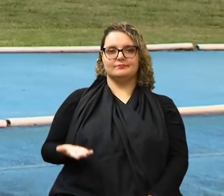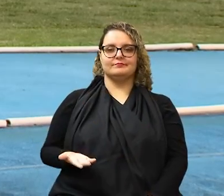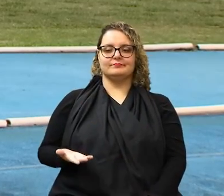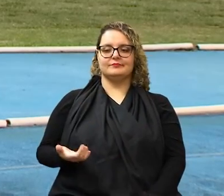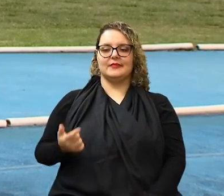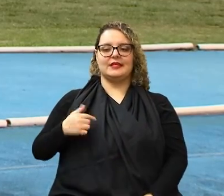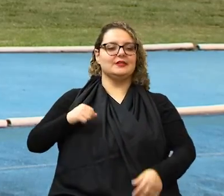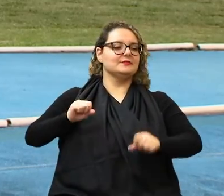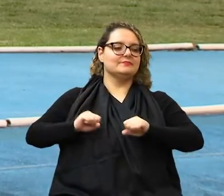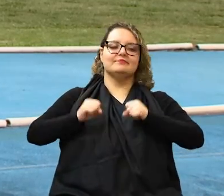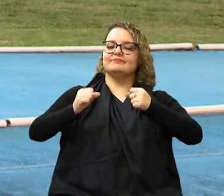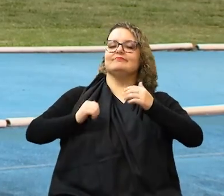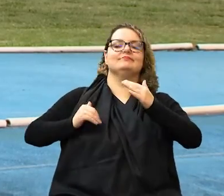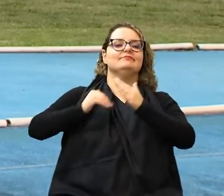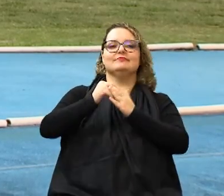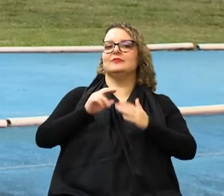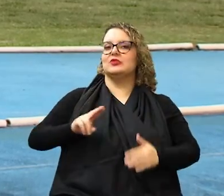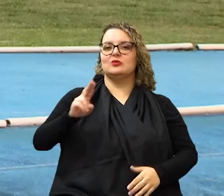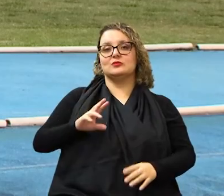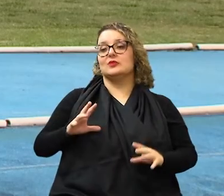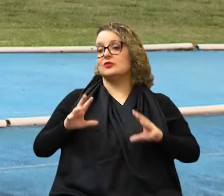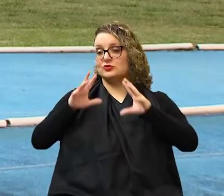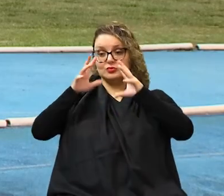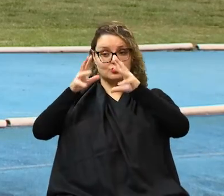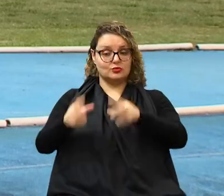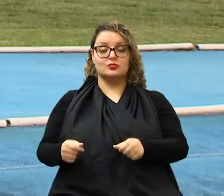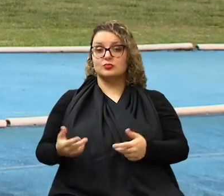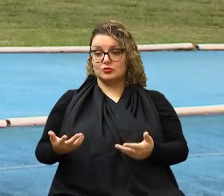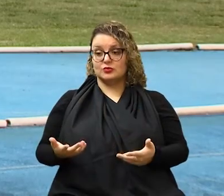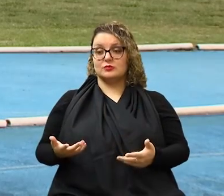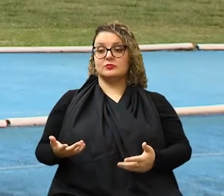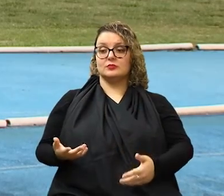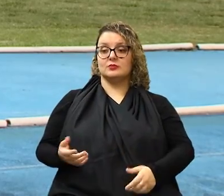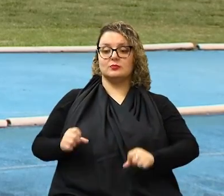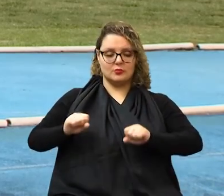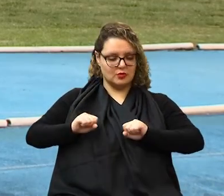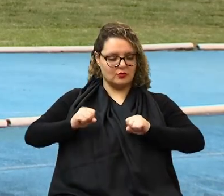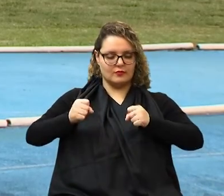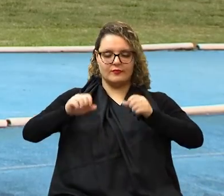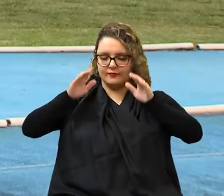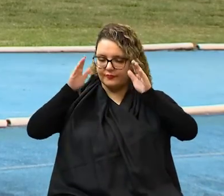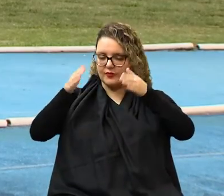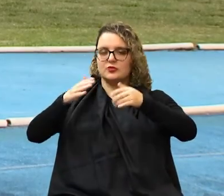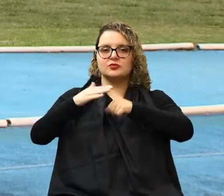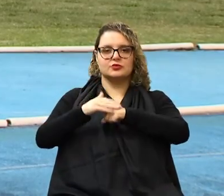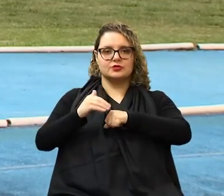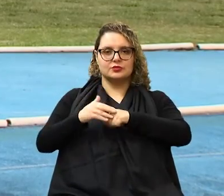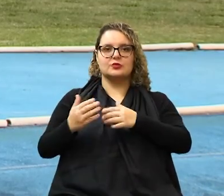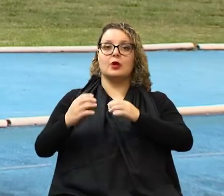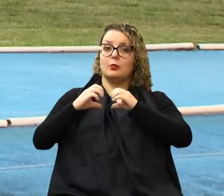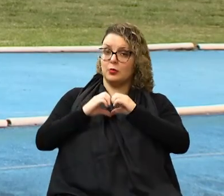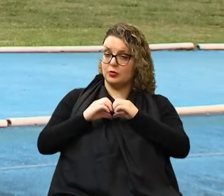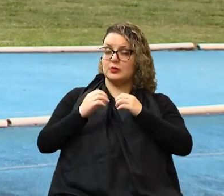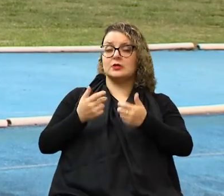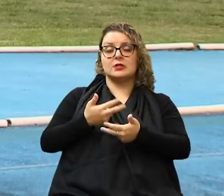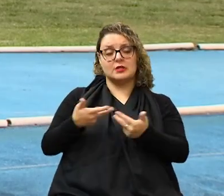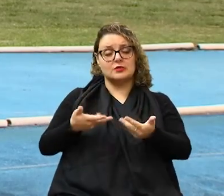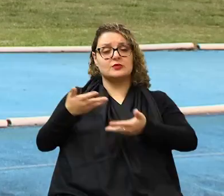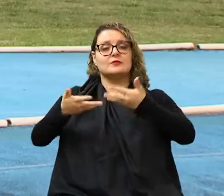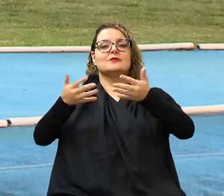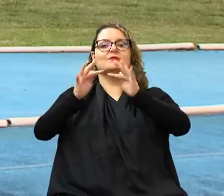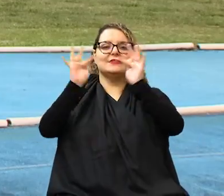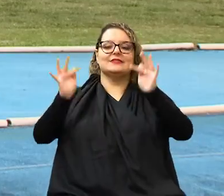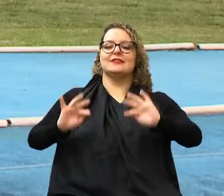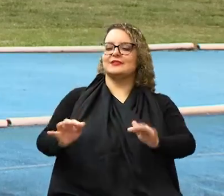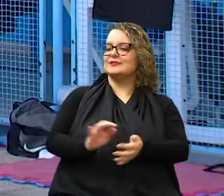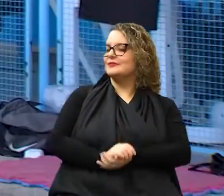tô fazendo o meu máximo para que eu consiga usufruir de tudo com bastante dedicação, bastante carinho e que as coisas fluam